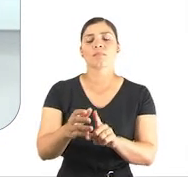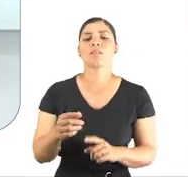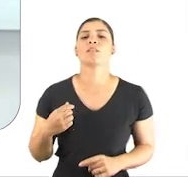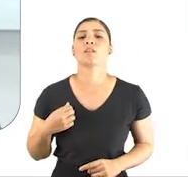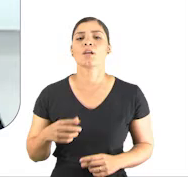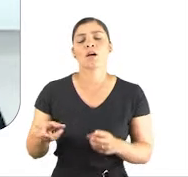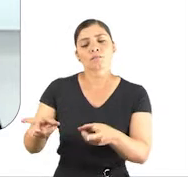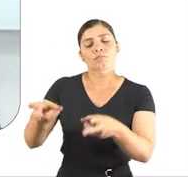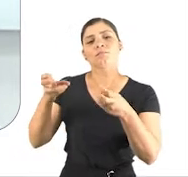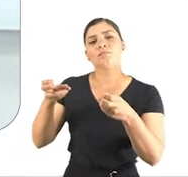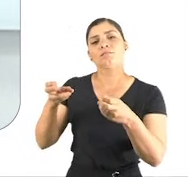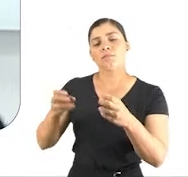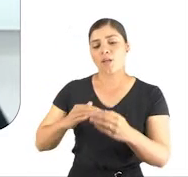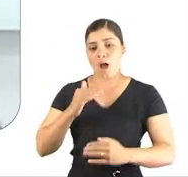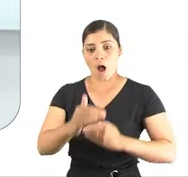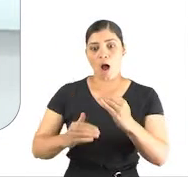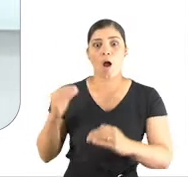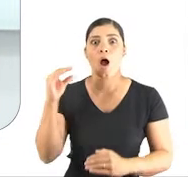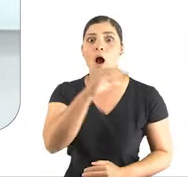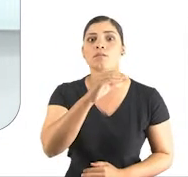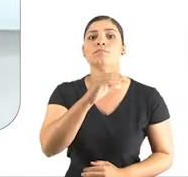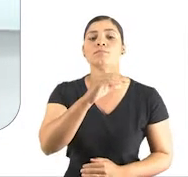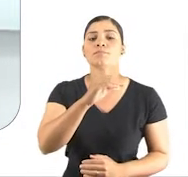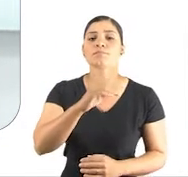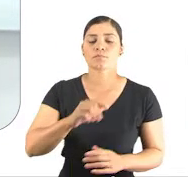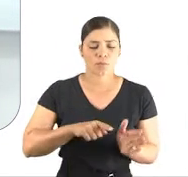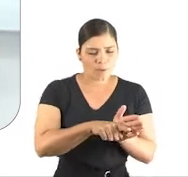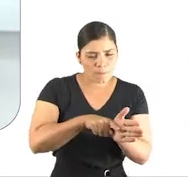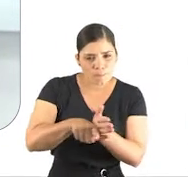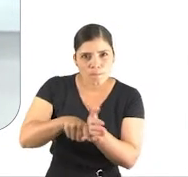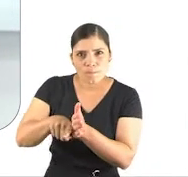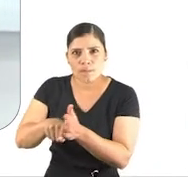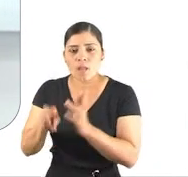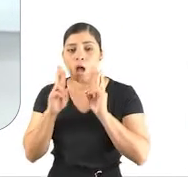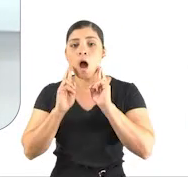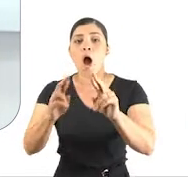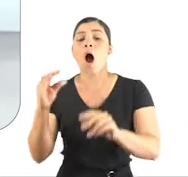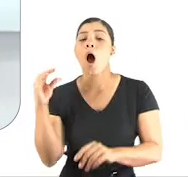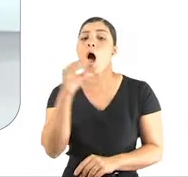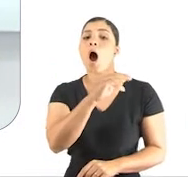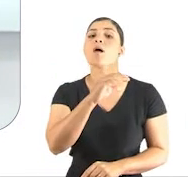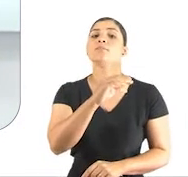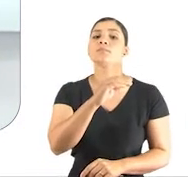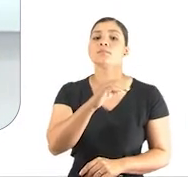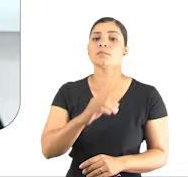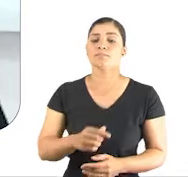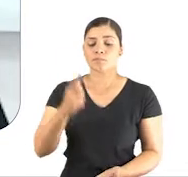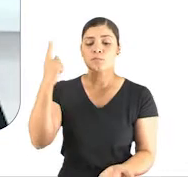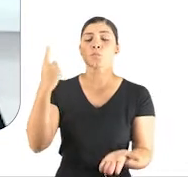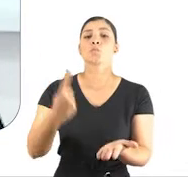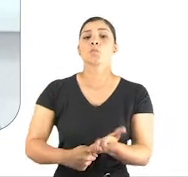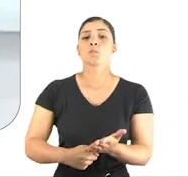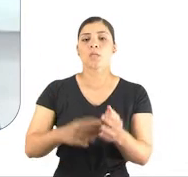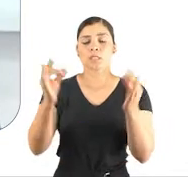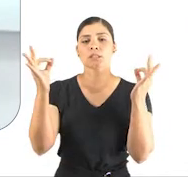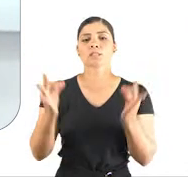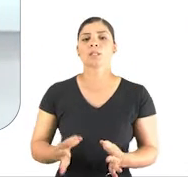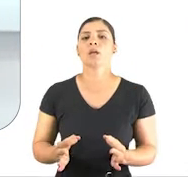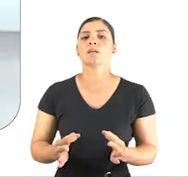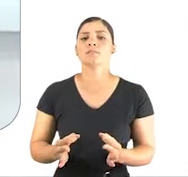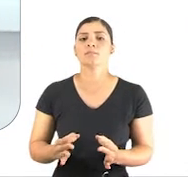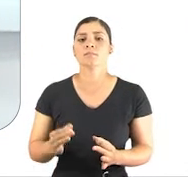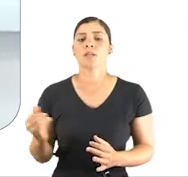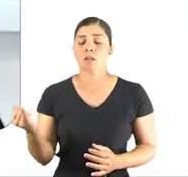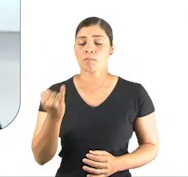principais aí: agilidade, análise e respostas rápidas, decisões assertivas e o principal deles,